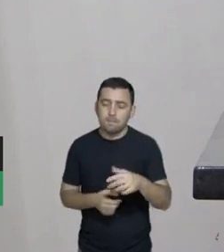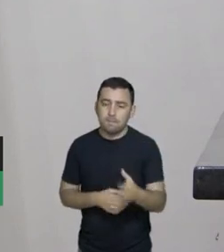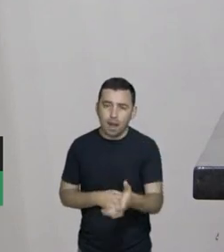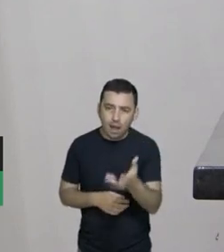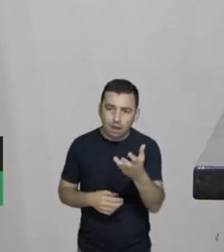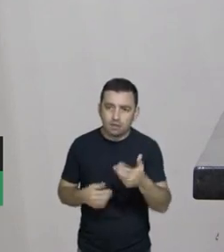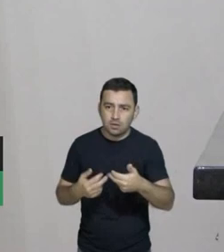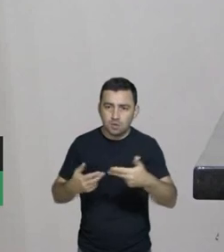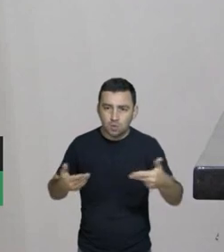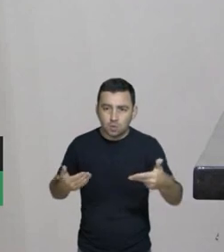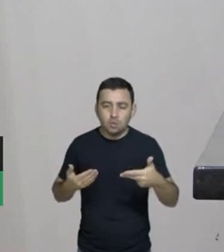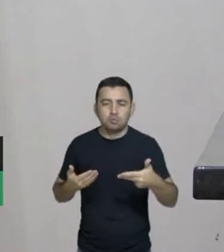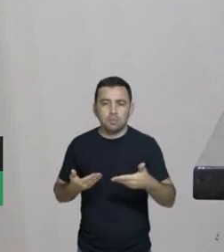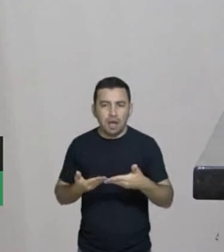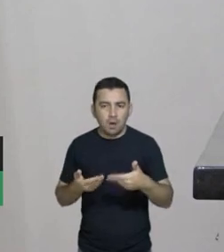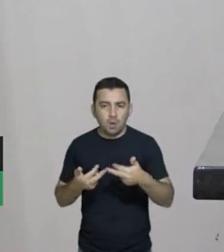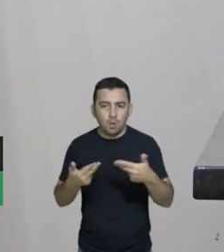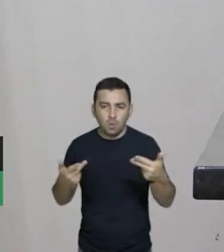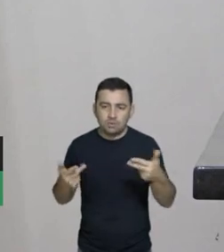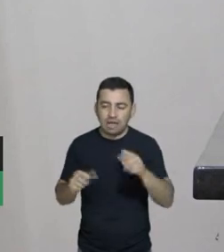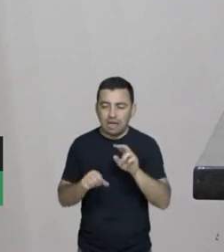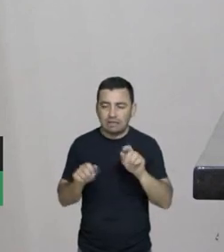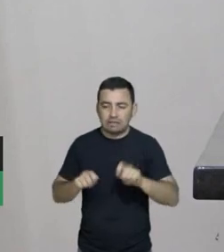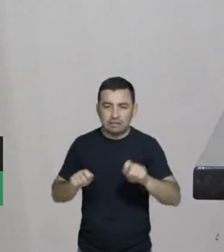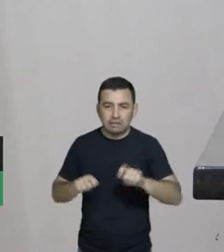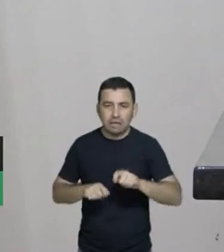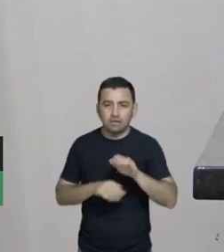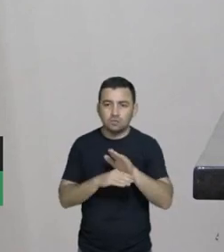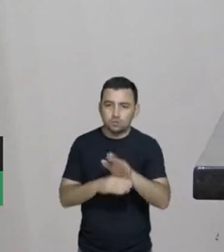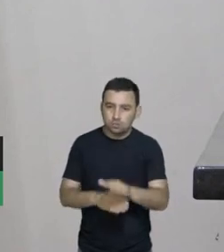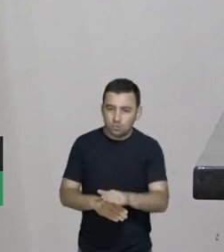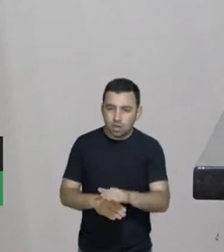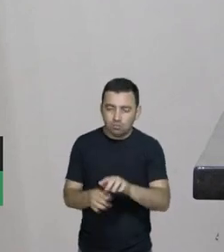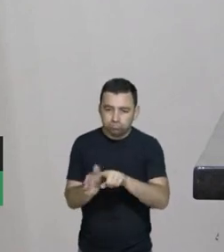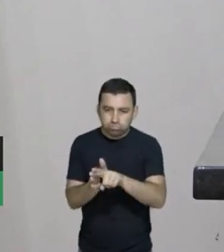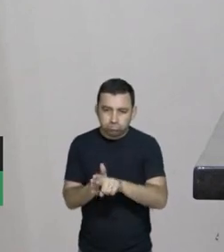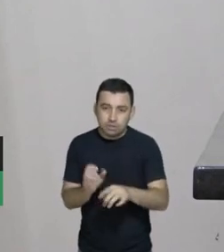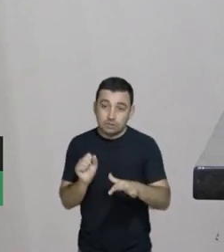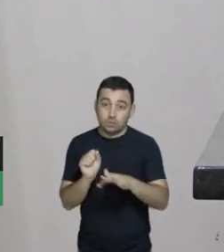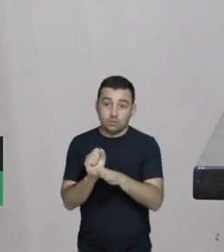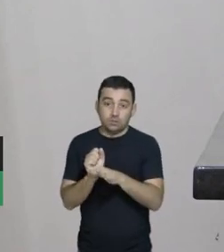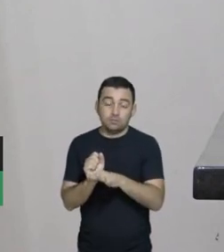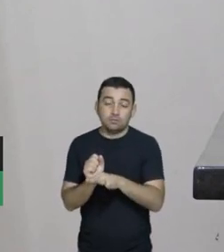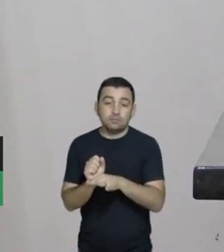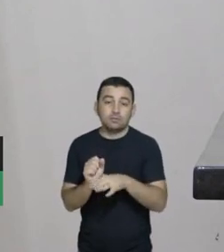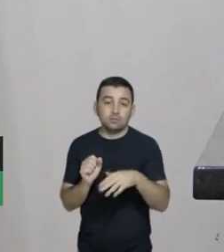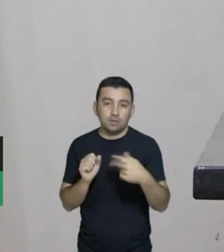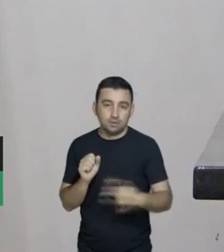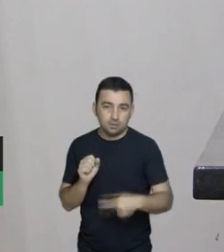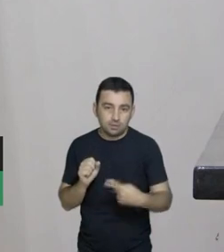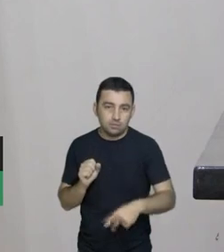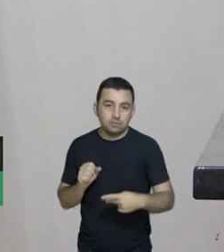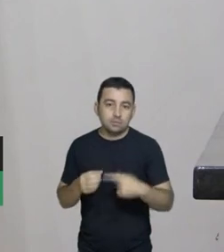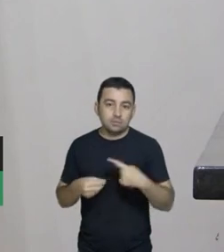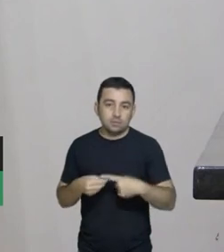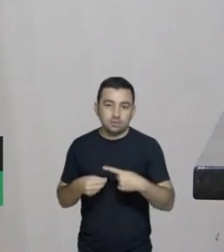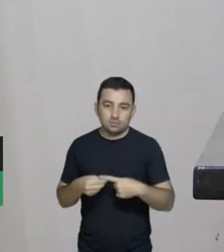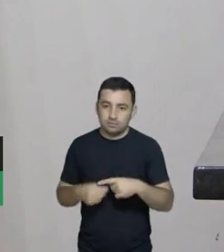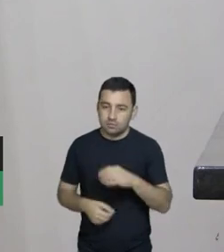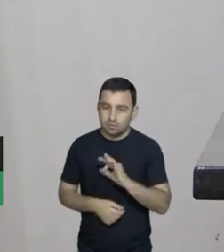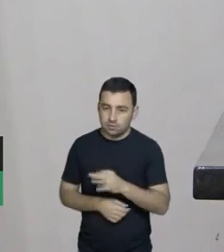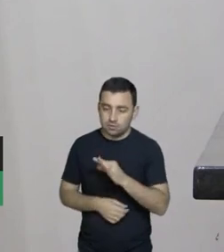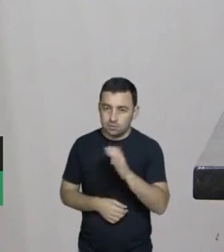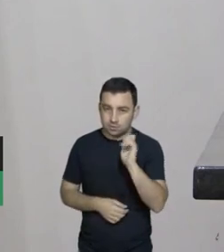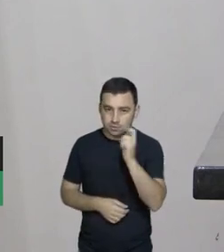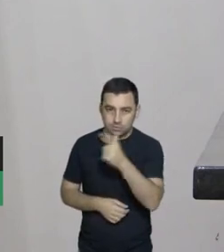equipamentos tecnológicos que permitem fazer uma certa segurança para a nossa cidade. Mas, mesmo assim, deputado Antídio, é